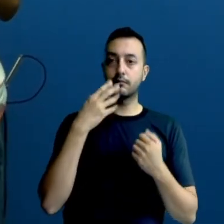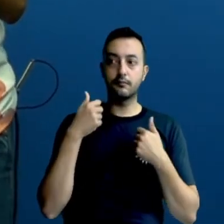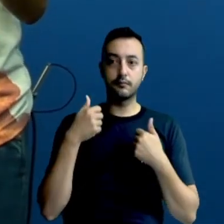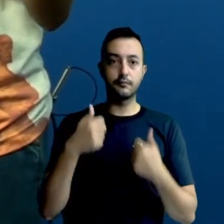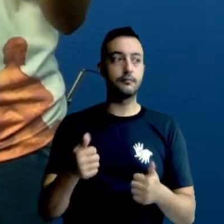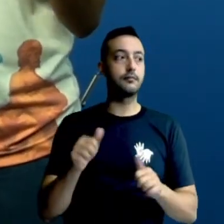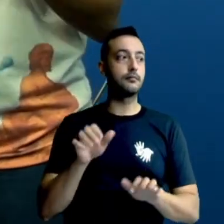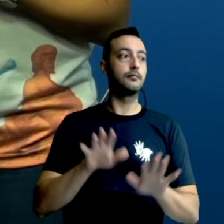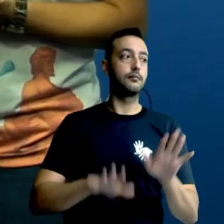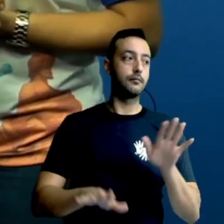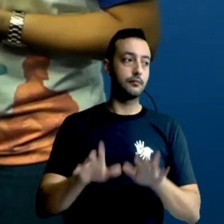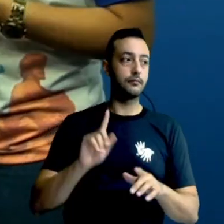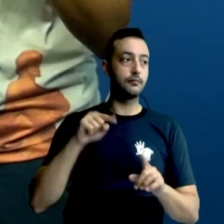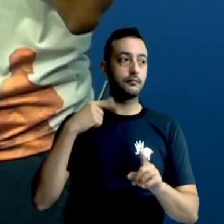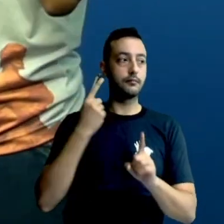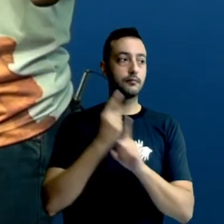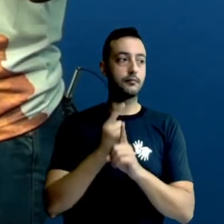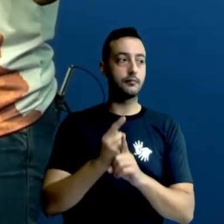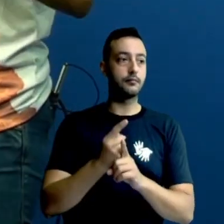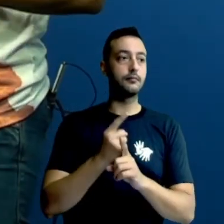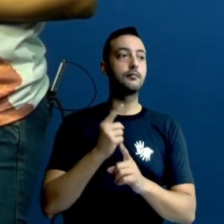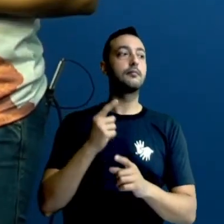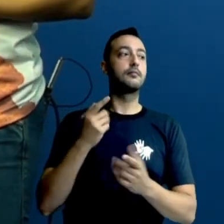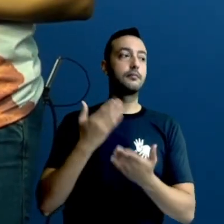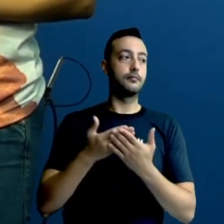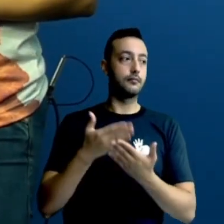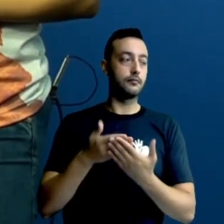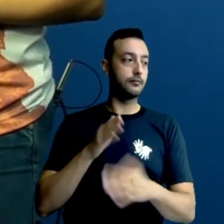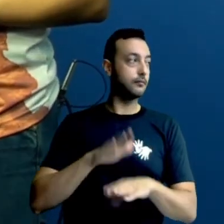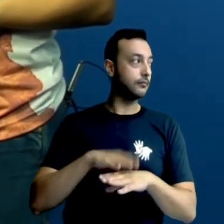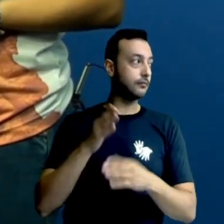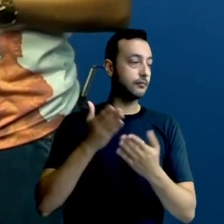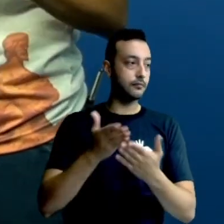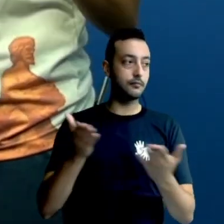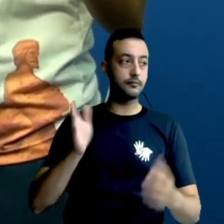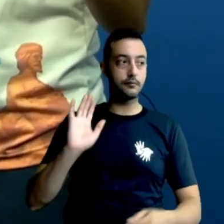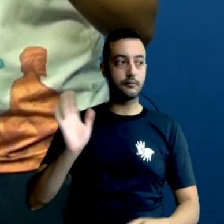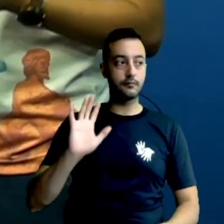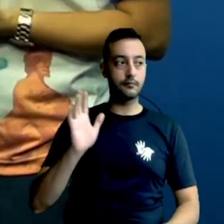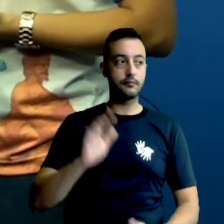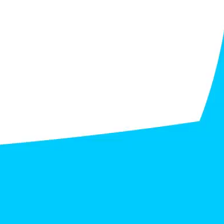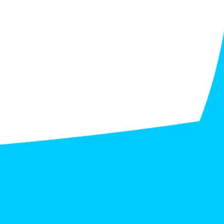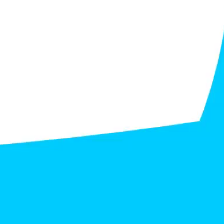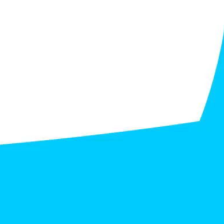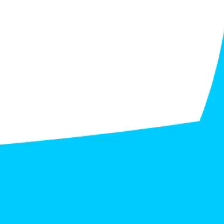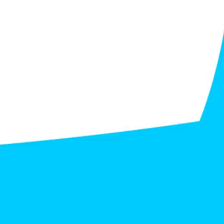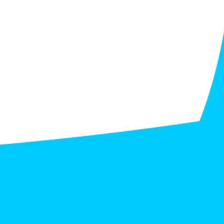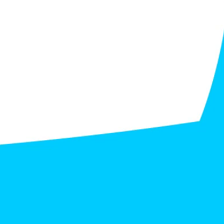cuidem e até a próxima. Estarei aqui para estudar mais com vocês. Tchau!